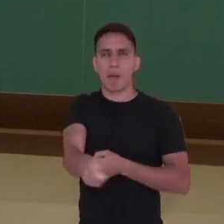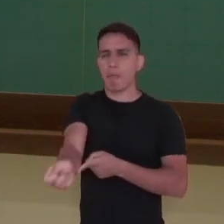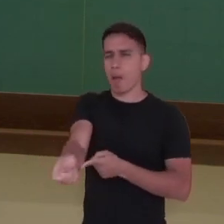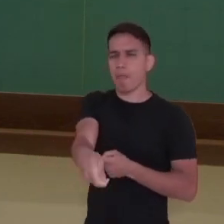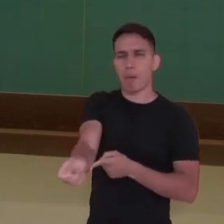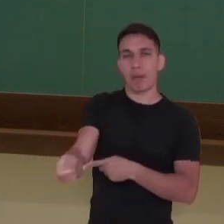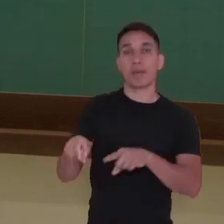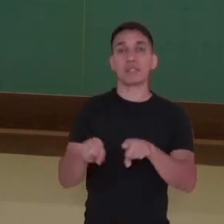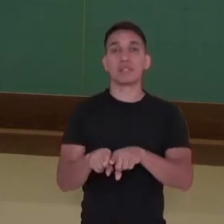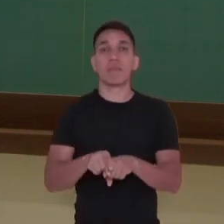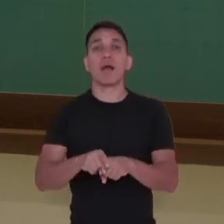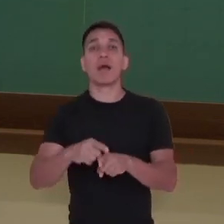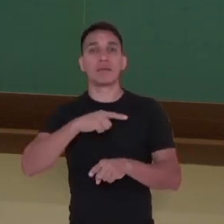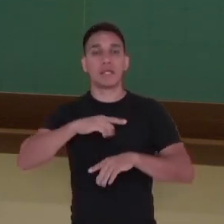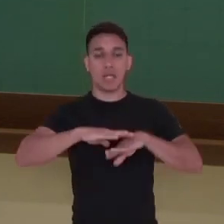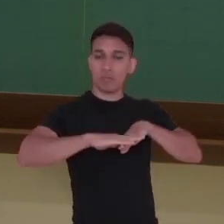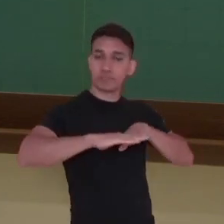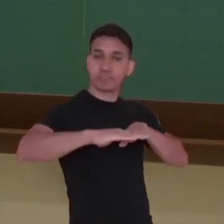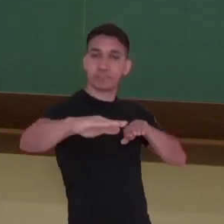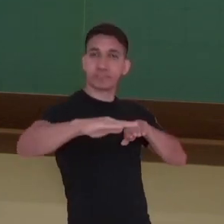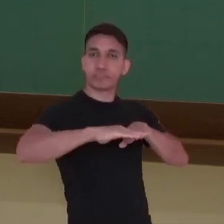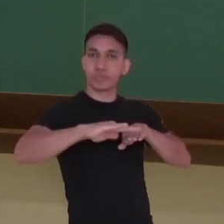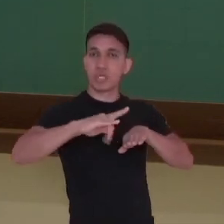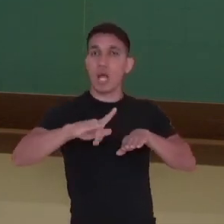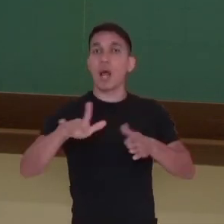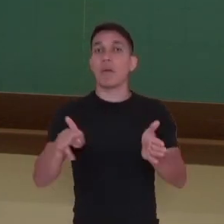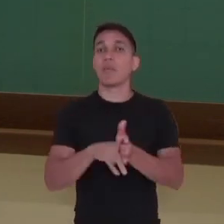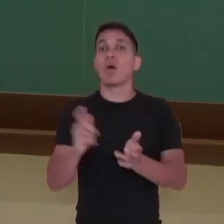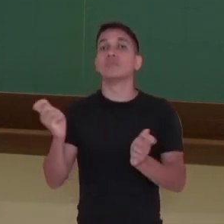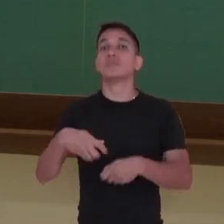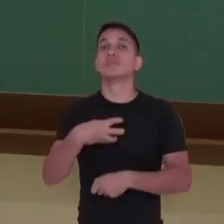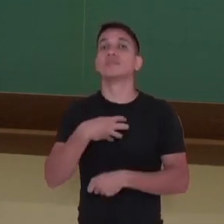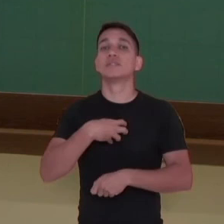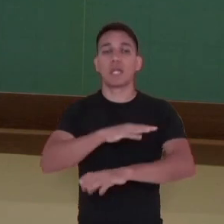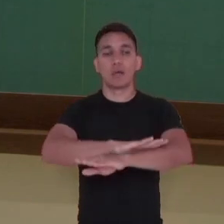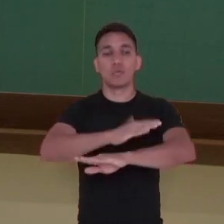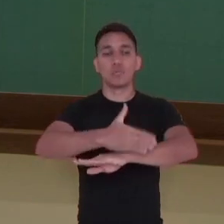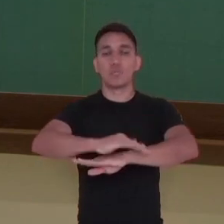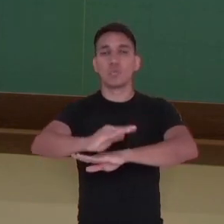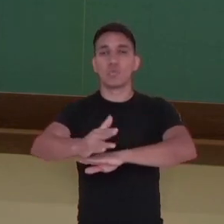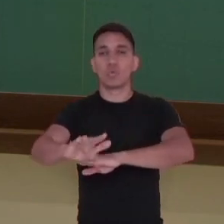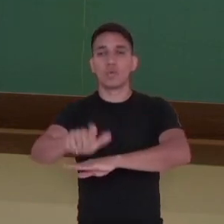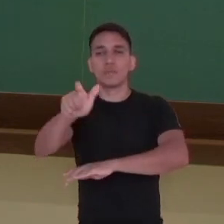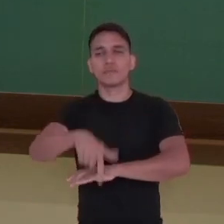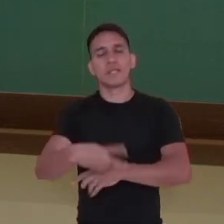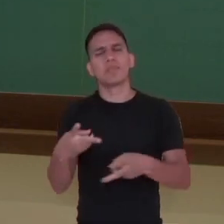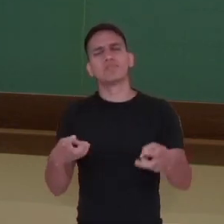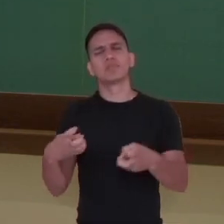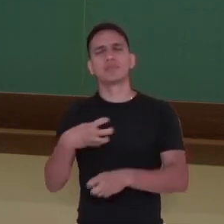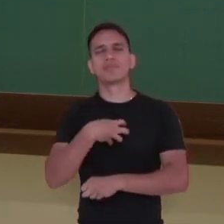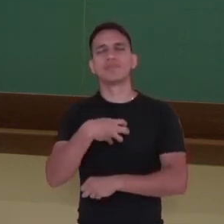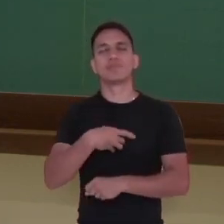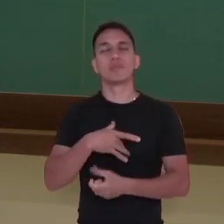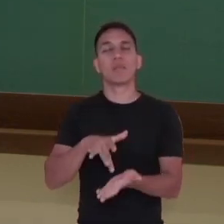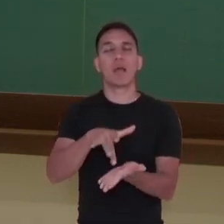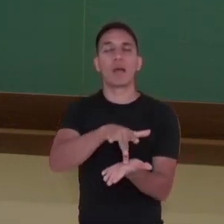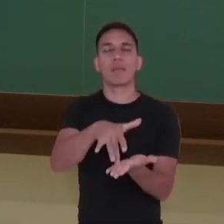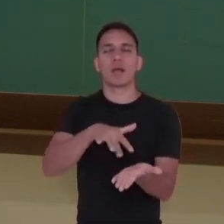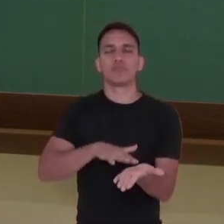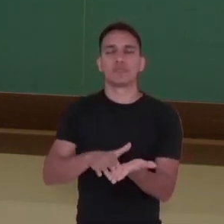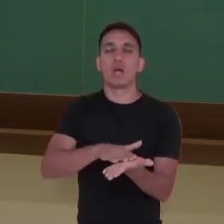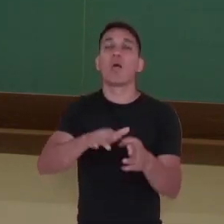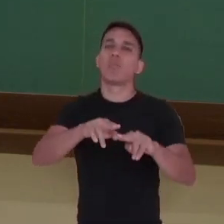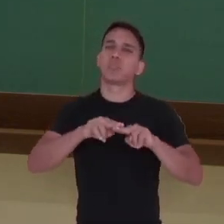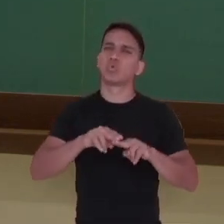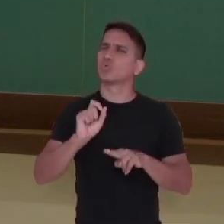temos os pisos elevados, onde essa pessoa pode se deslocar com facilidade. Então não é